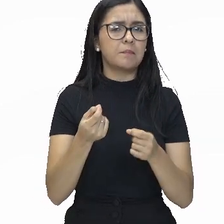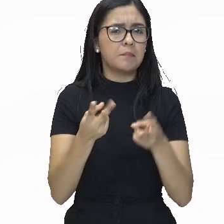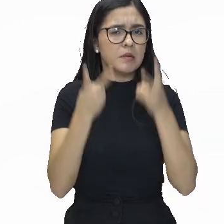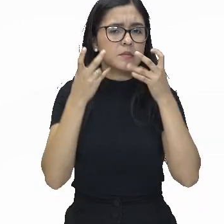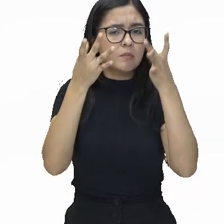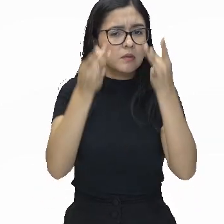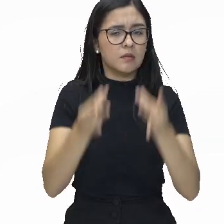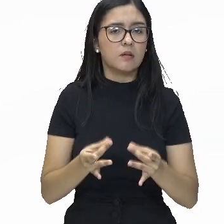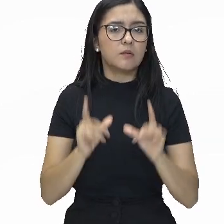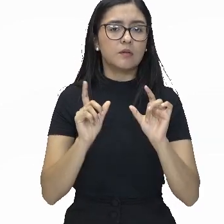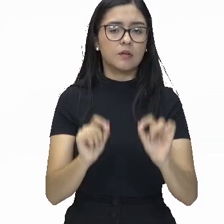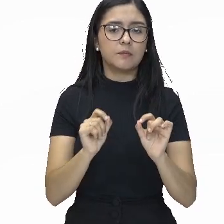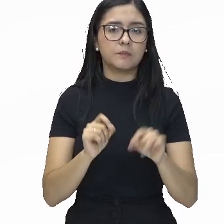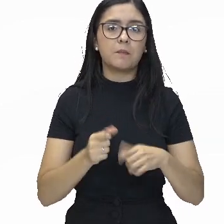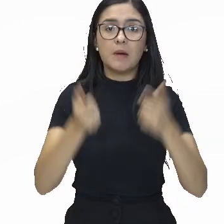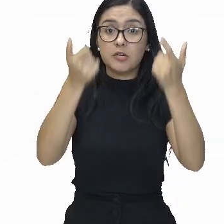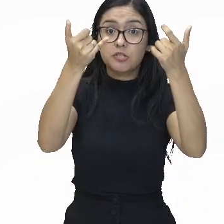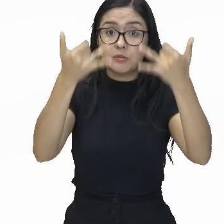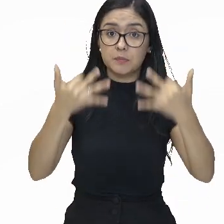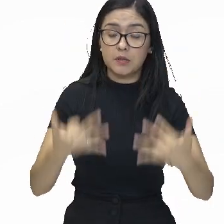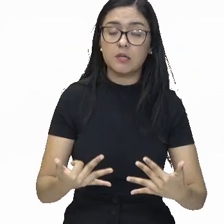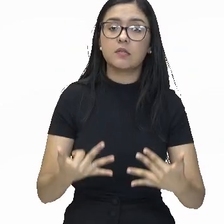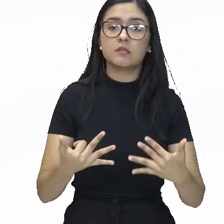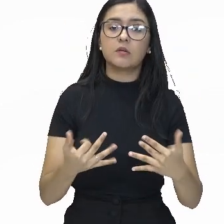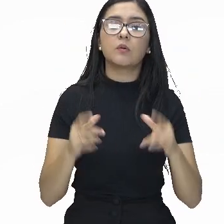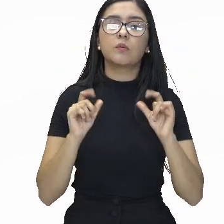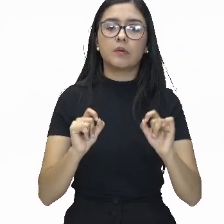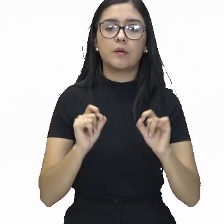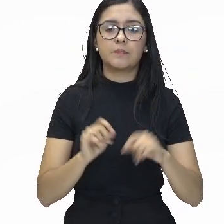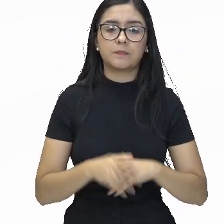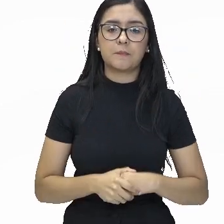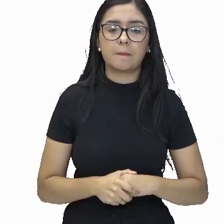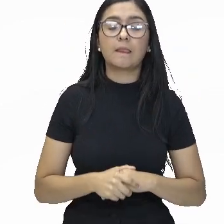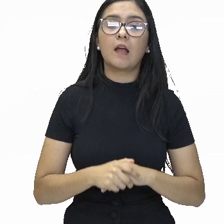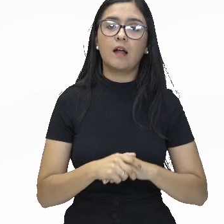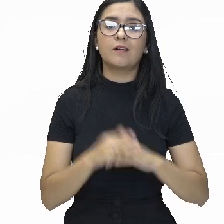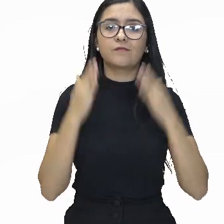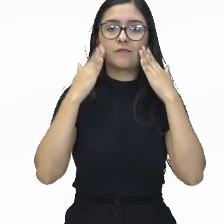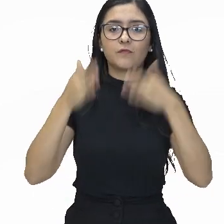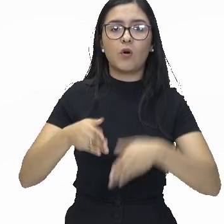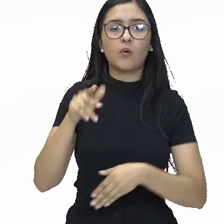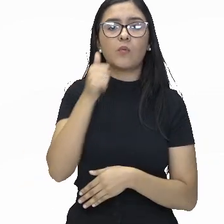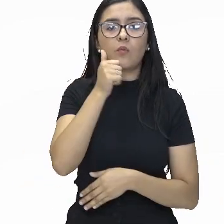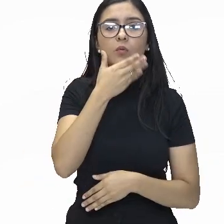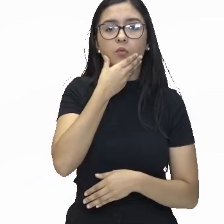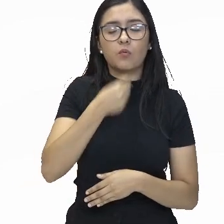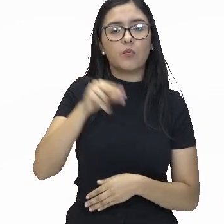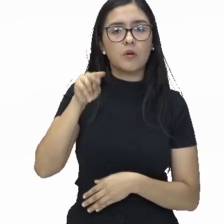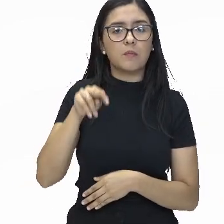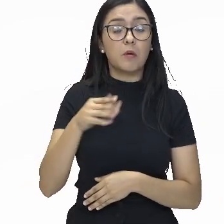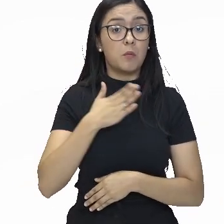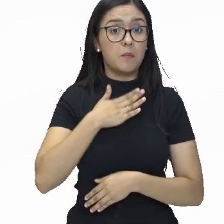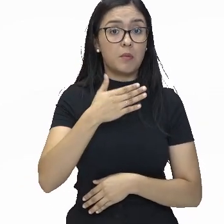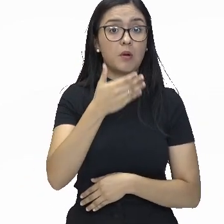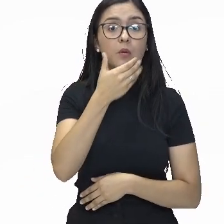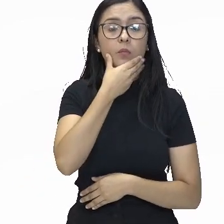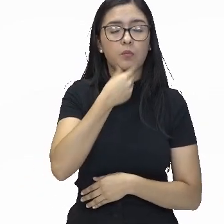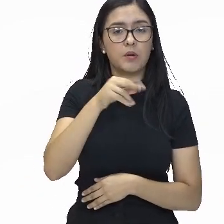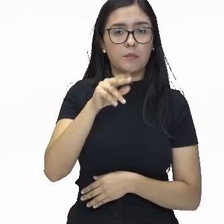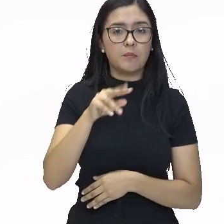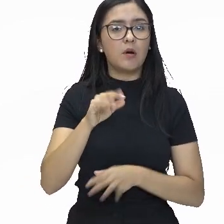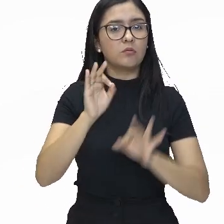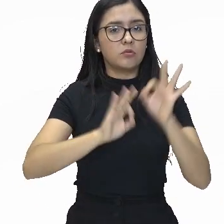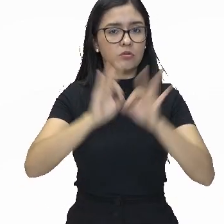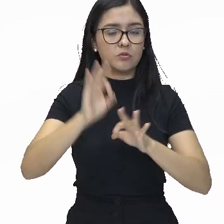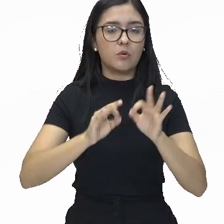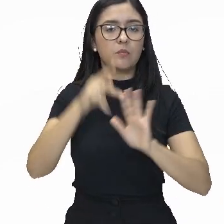né? Mais uma explicação com relação ao irmão. Meu irmão fez o projeto dessa praça.